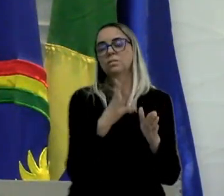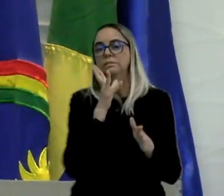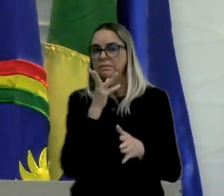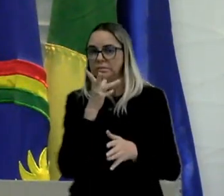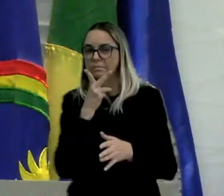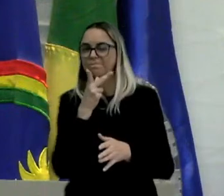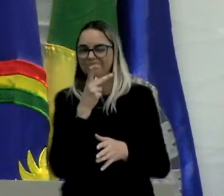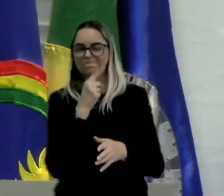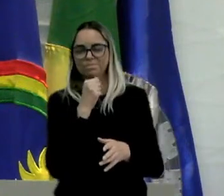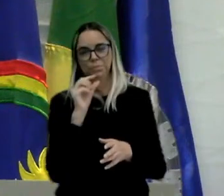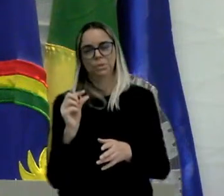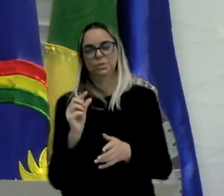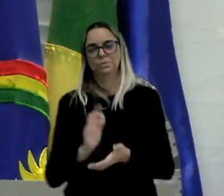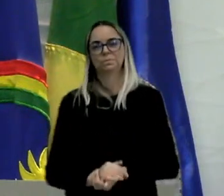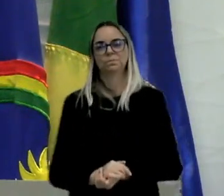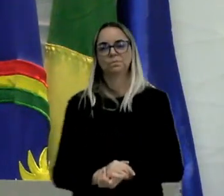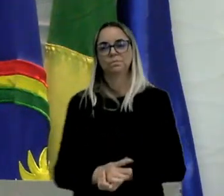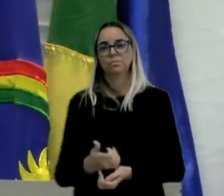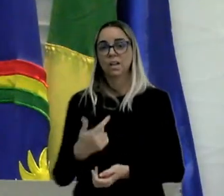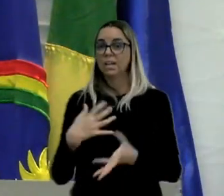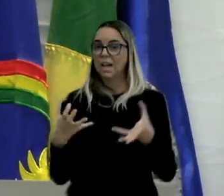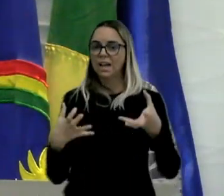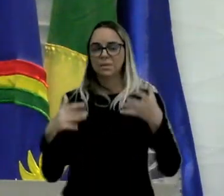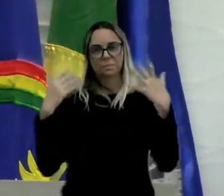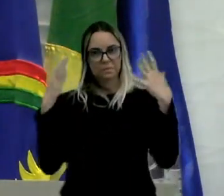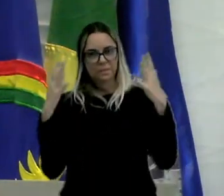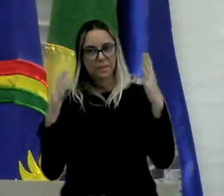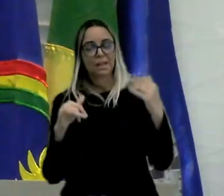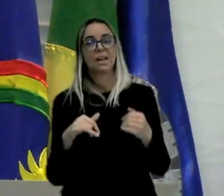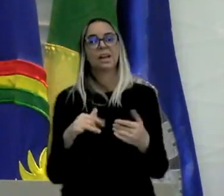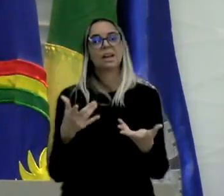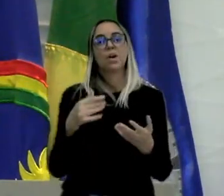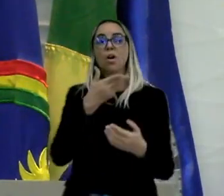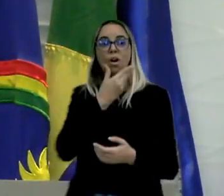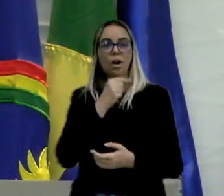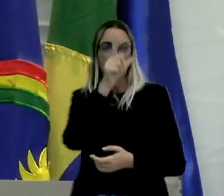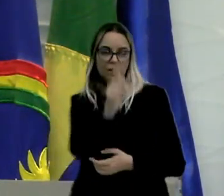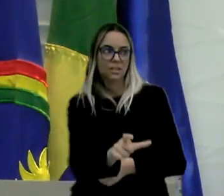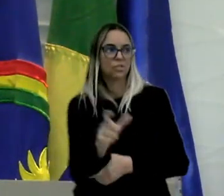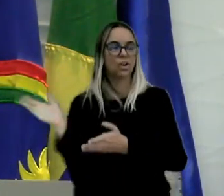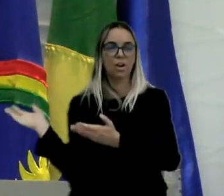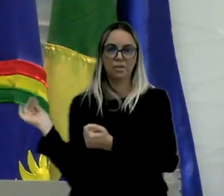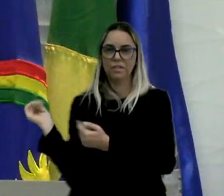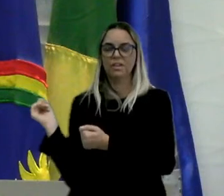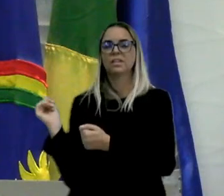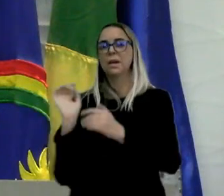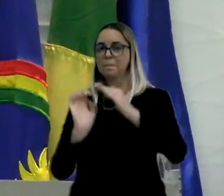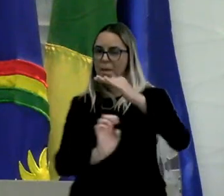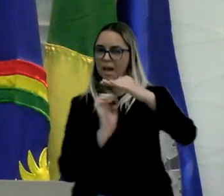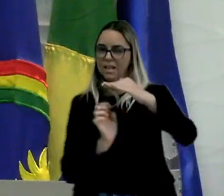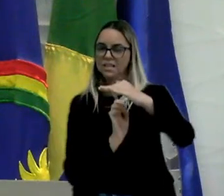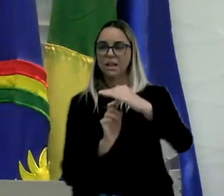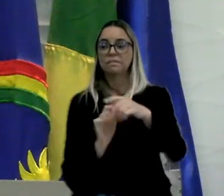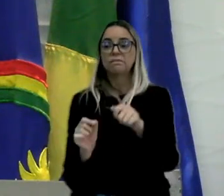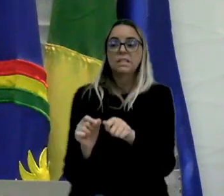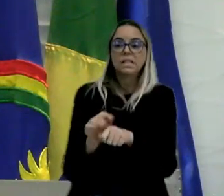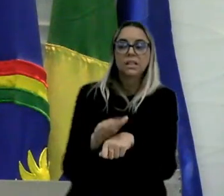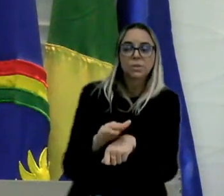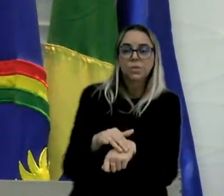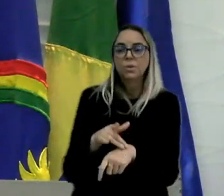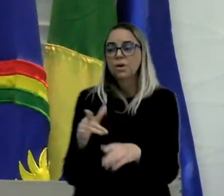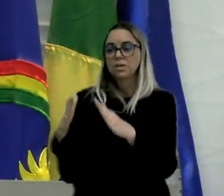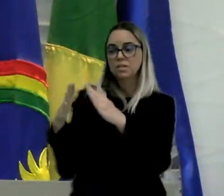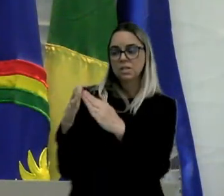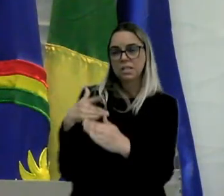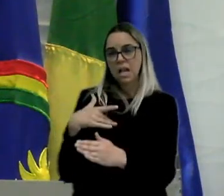é mais difícil quero parabenizar o rapaz da empresa que tá construindo o posto de saúde lá da